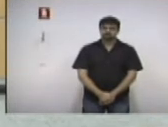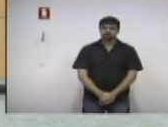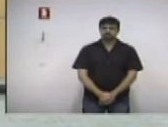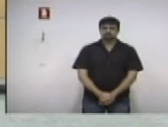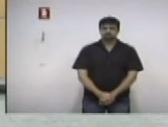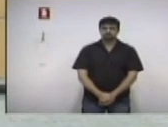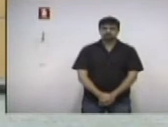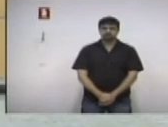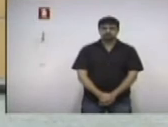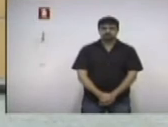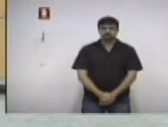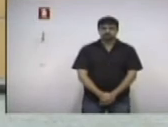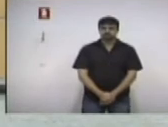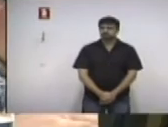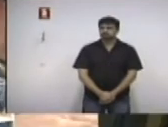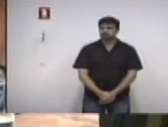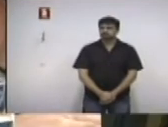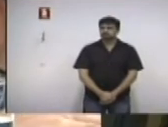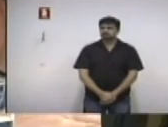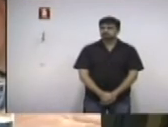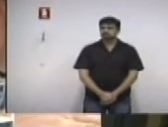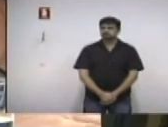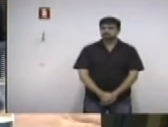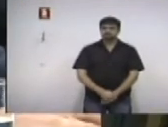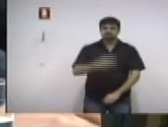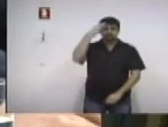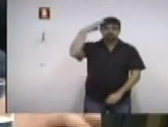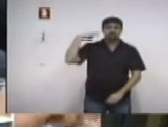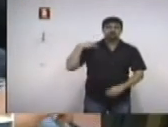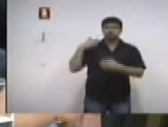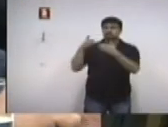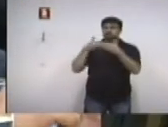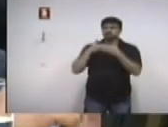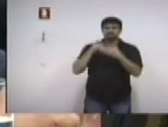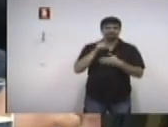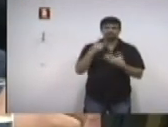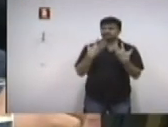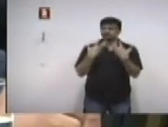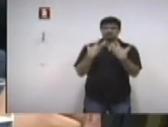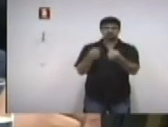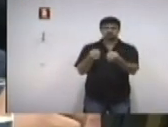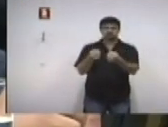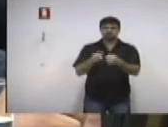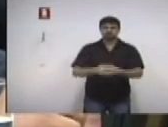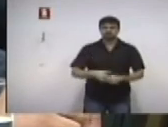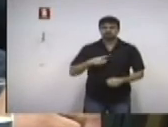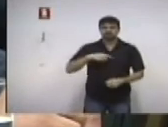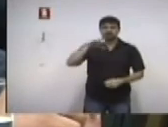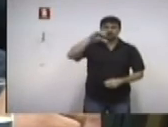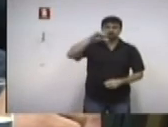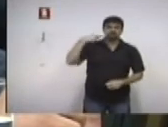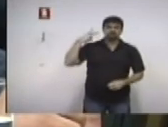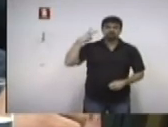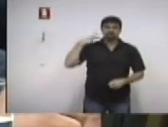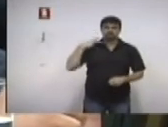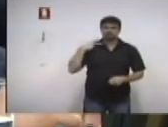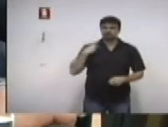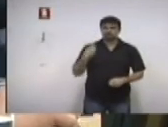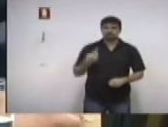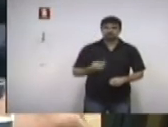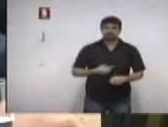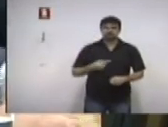E aí e não o pedido da vereadora Ângela Duarte foi negado por 9 votos